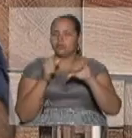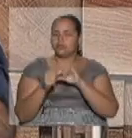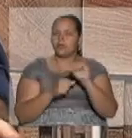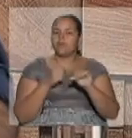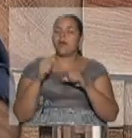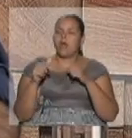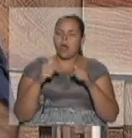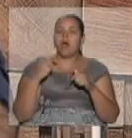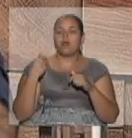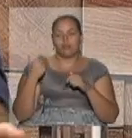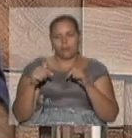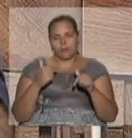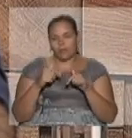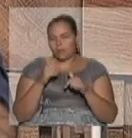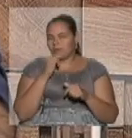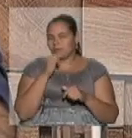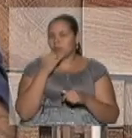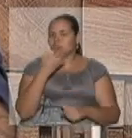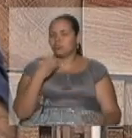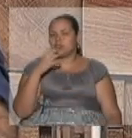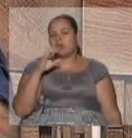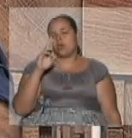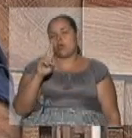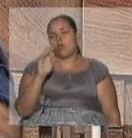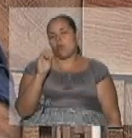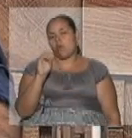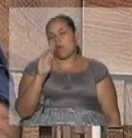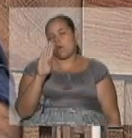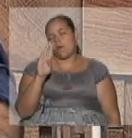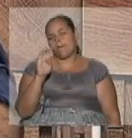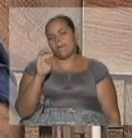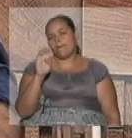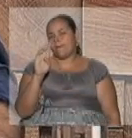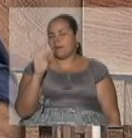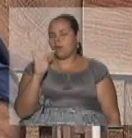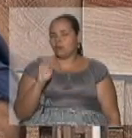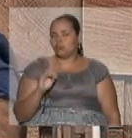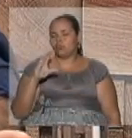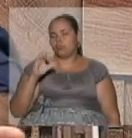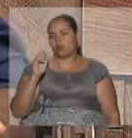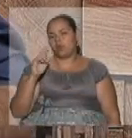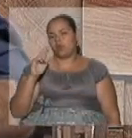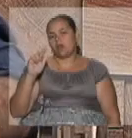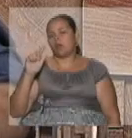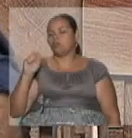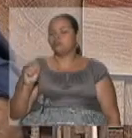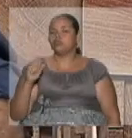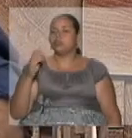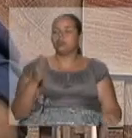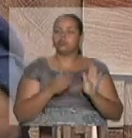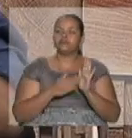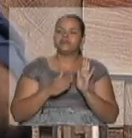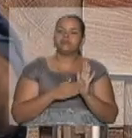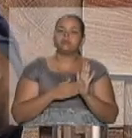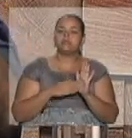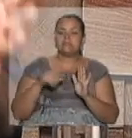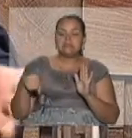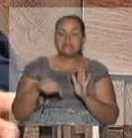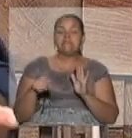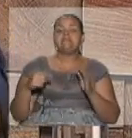Esse trabalho, por exemplo, do Roberto Carlos, as canções do Roberto Carlos, tinha uma proposta quase que standard, no sentido de que a